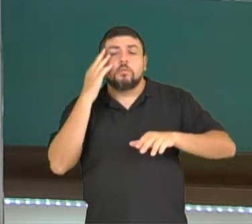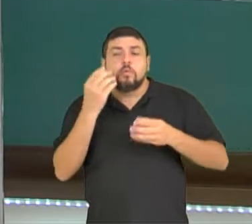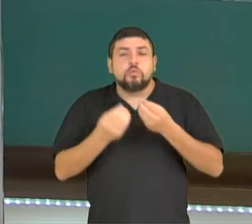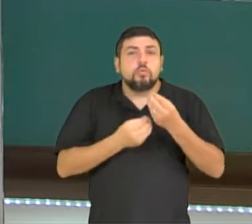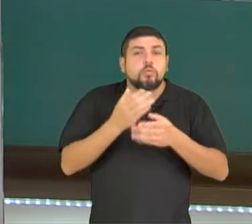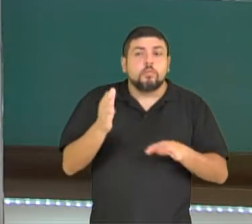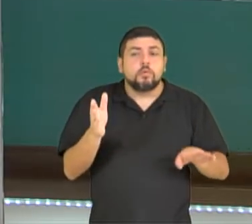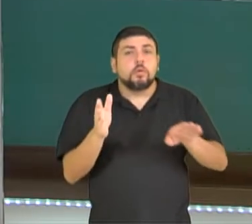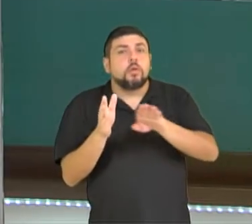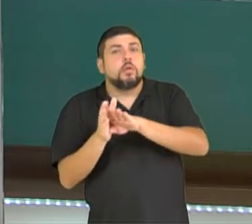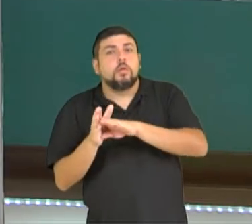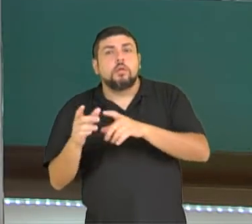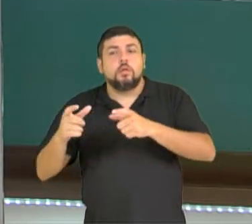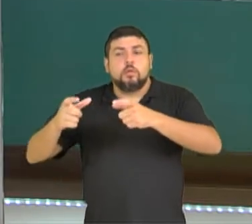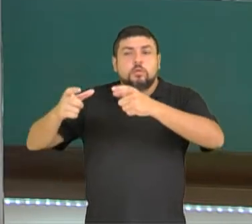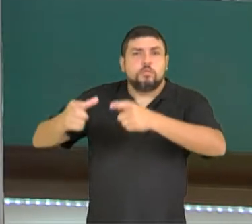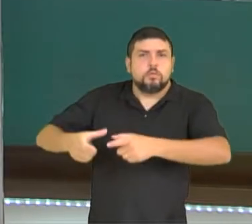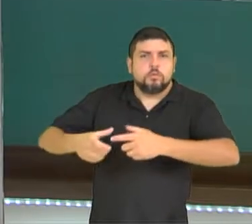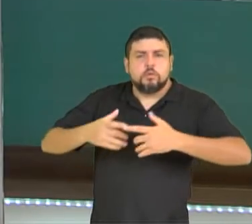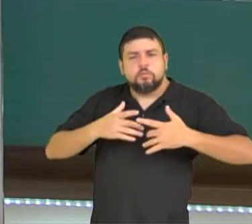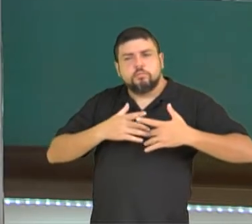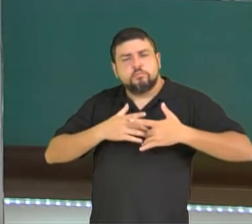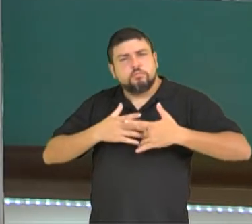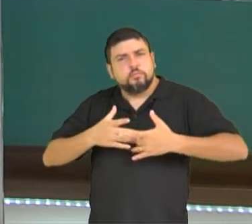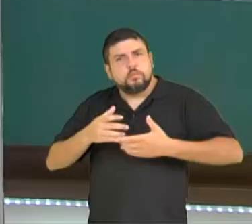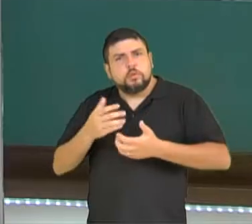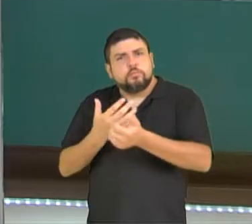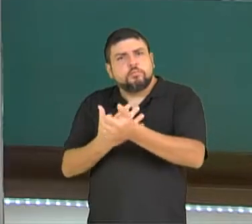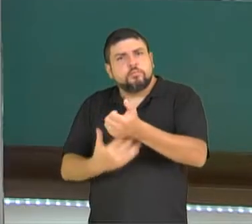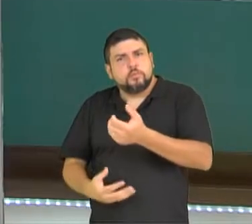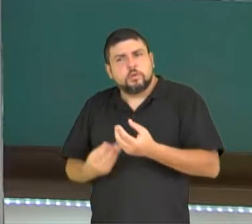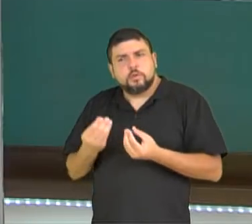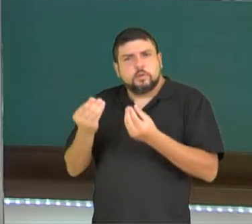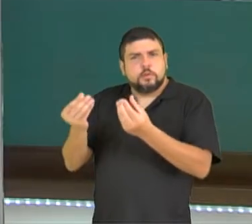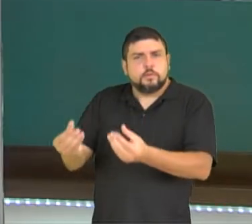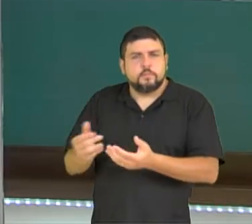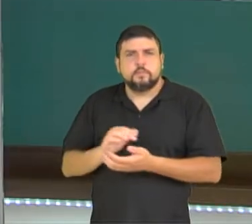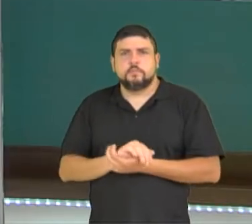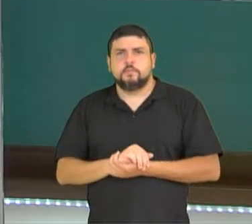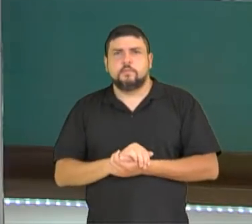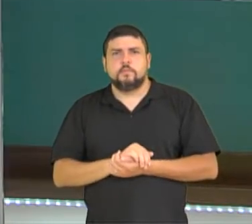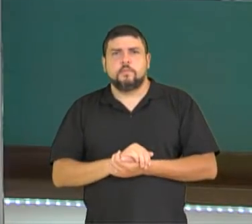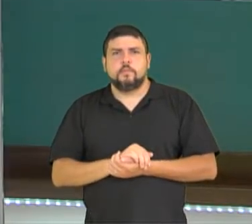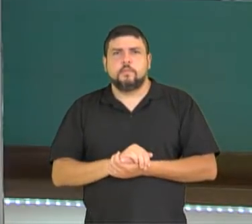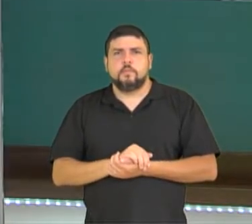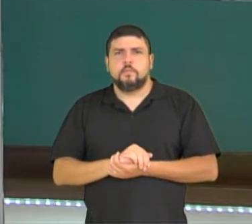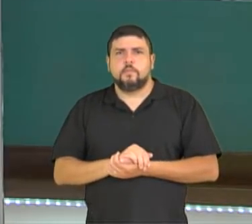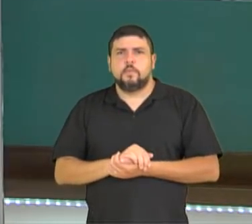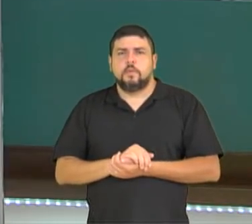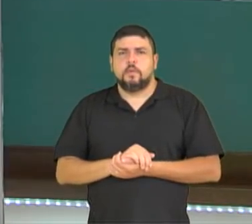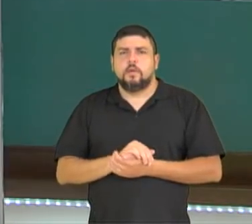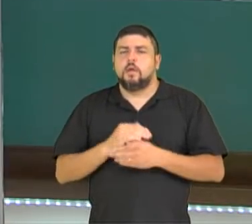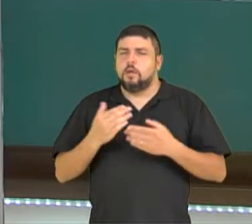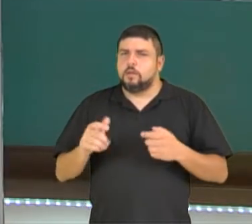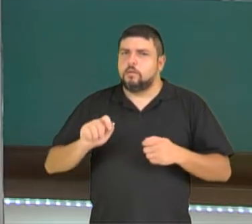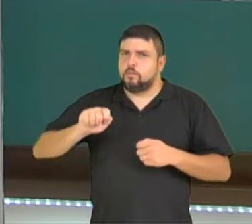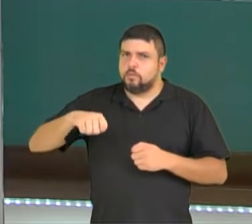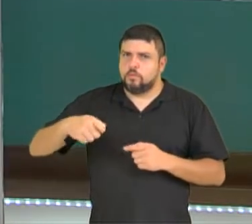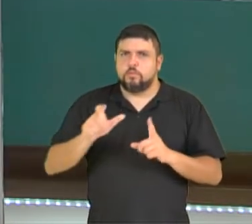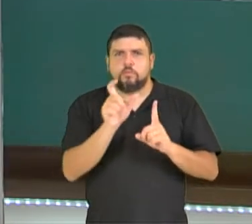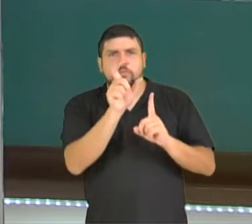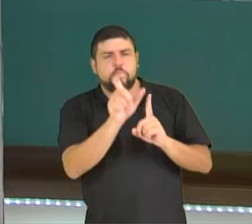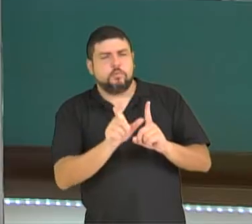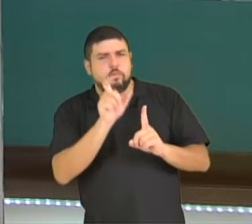ao local e fazerem a sua doação. Temos um quiz, preste atenção, ainda sobre a parte verbal,